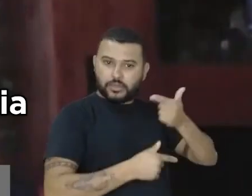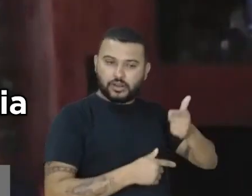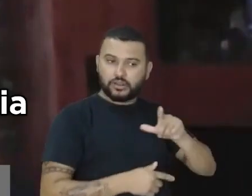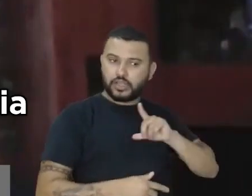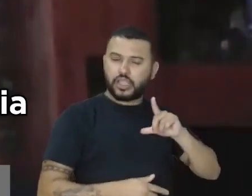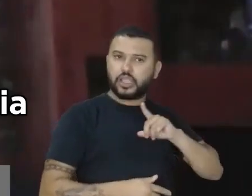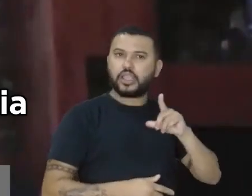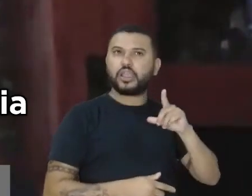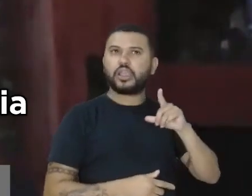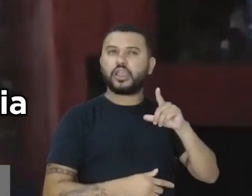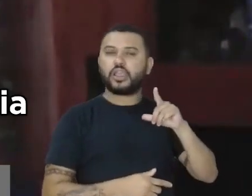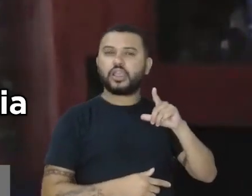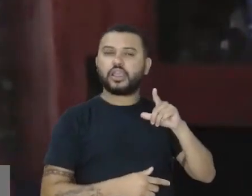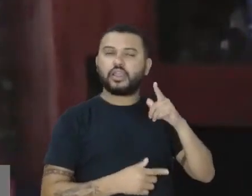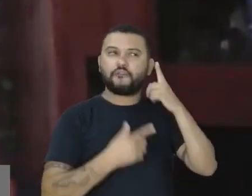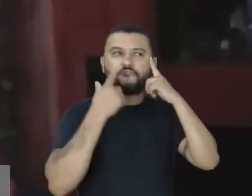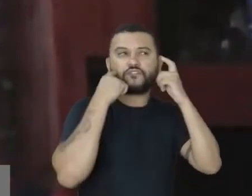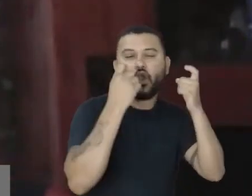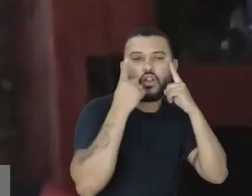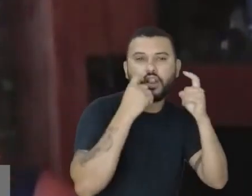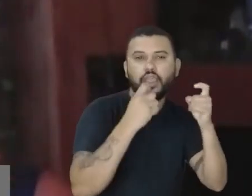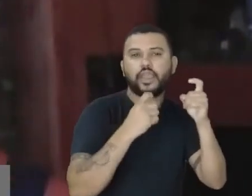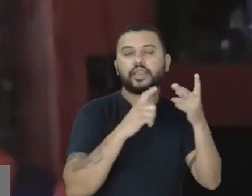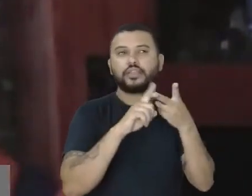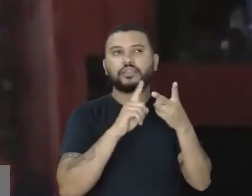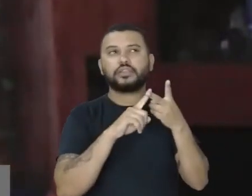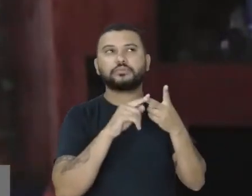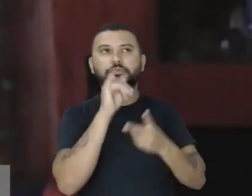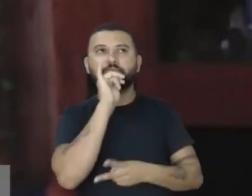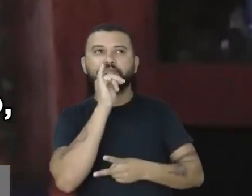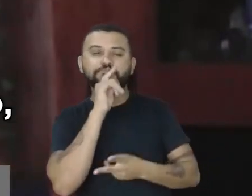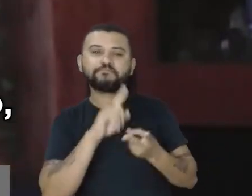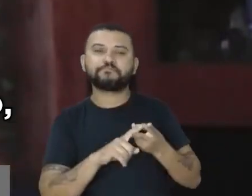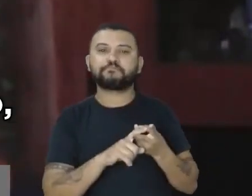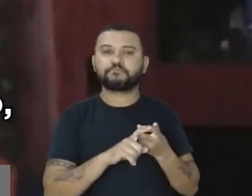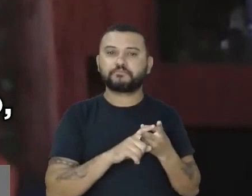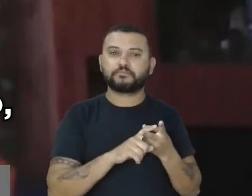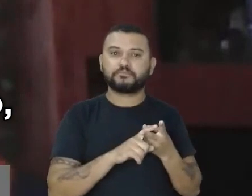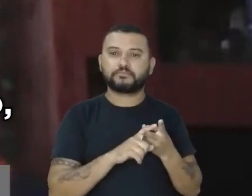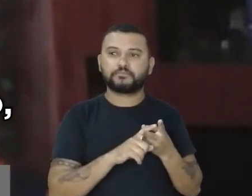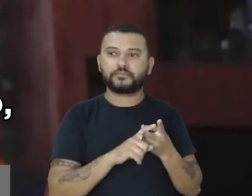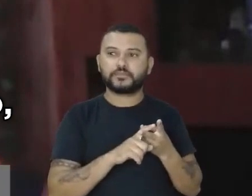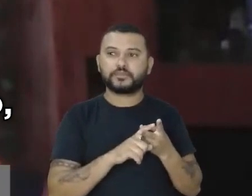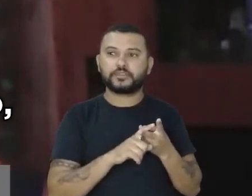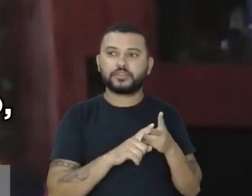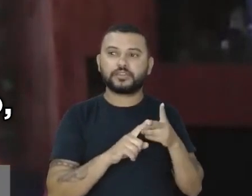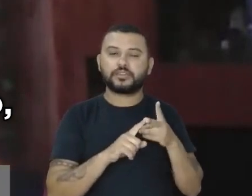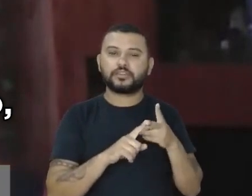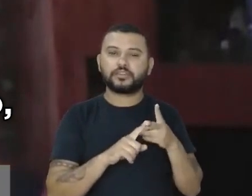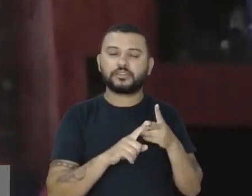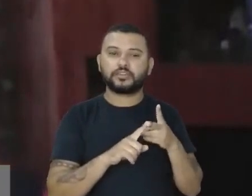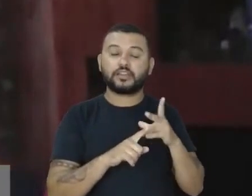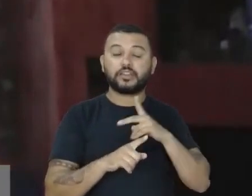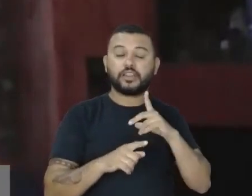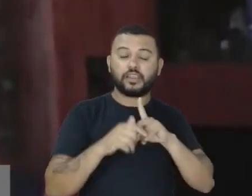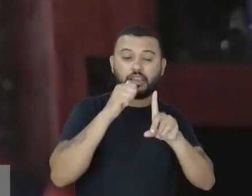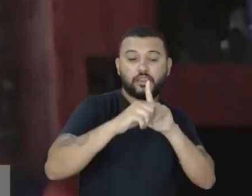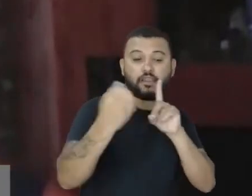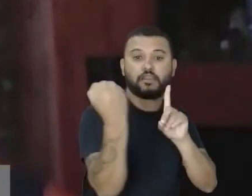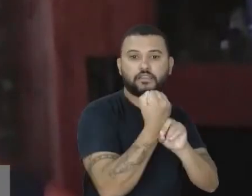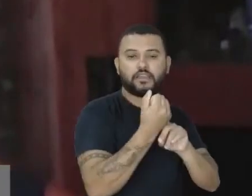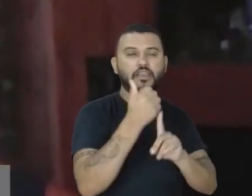A gente tem todos os dados de violência que subsidiam, por exemplo, o Pacto de Prevenção ao Feminicídio, que foi